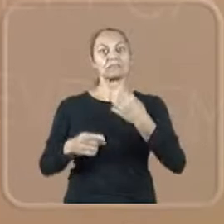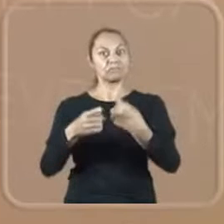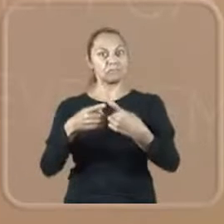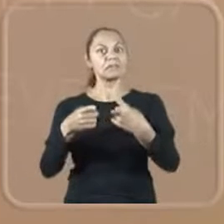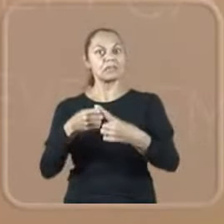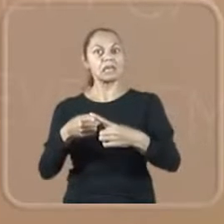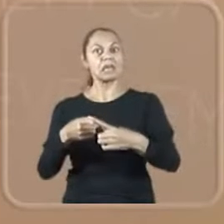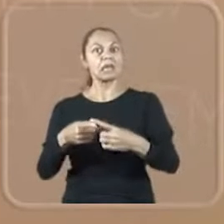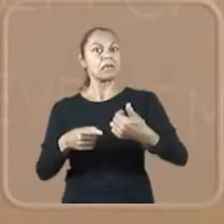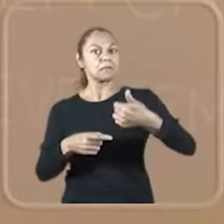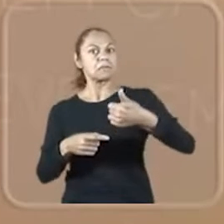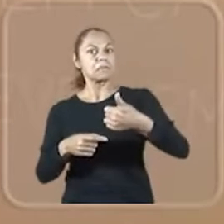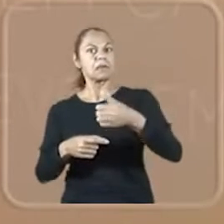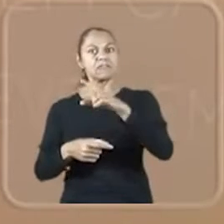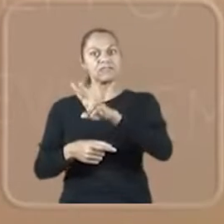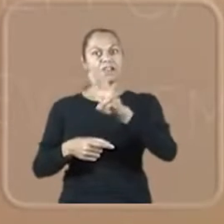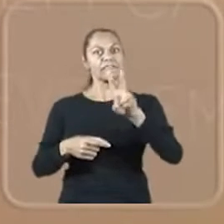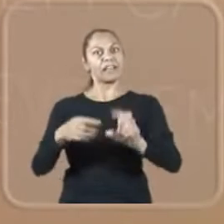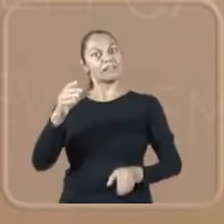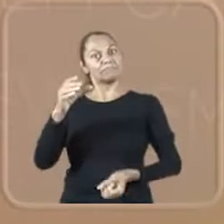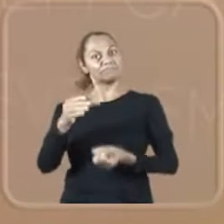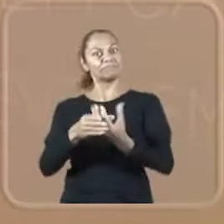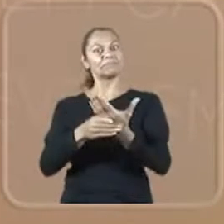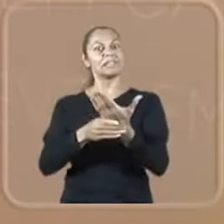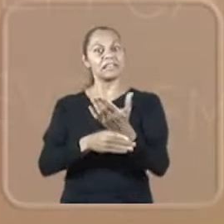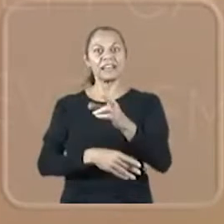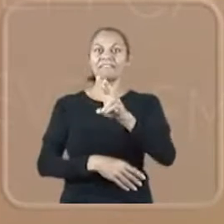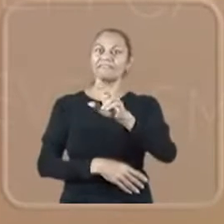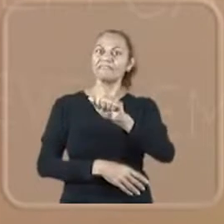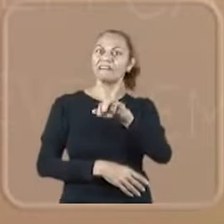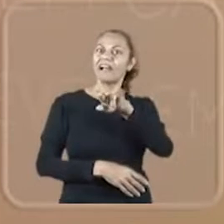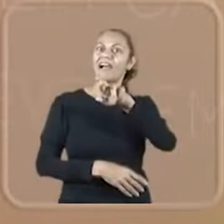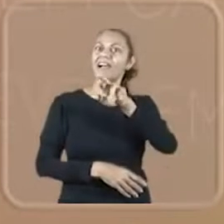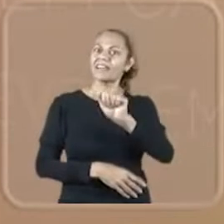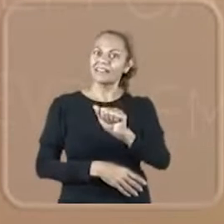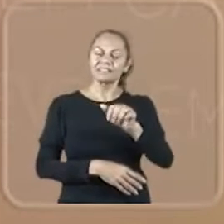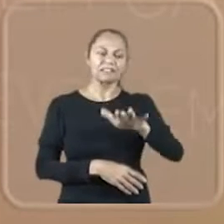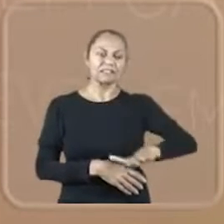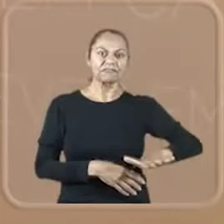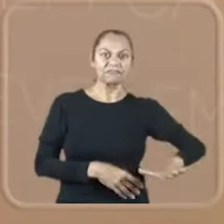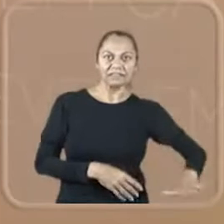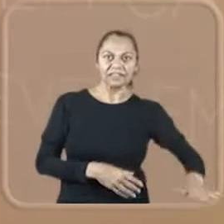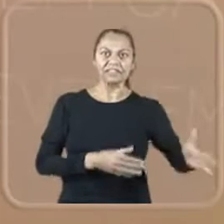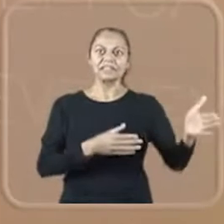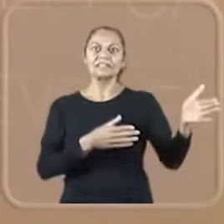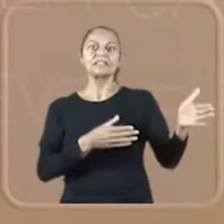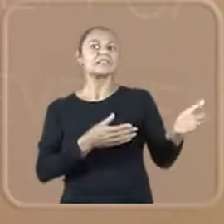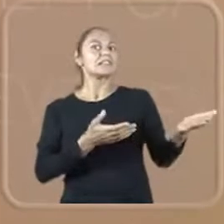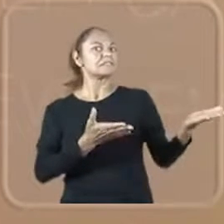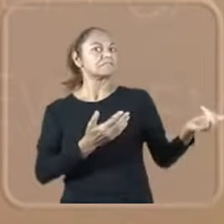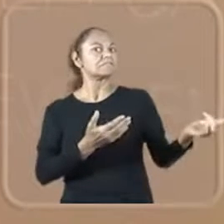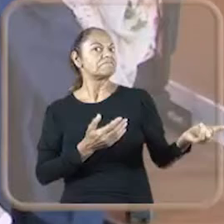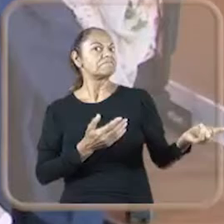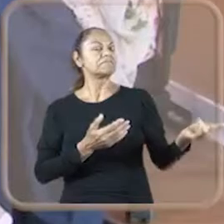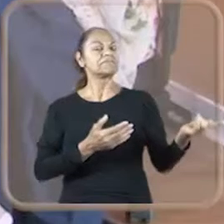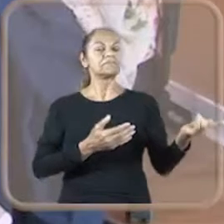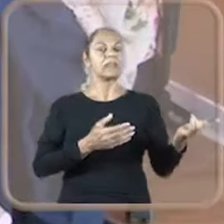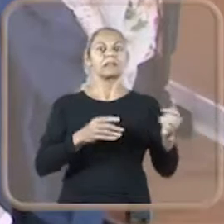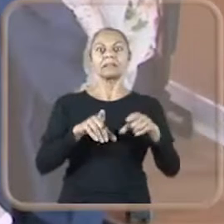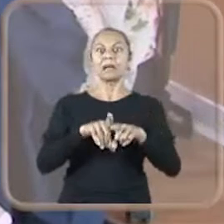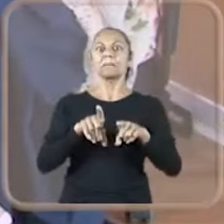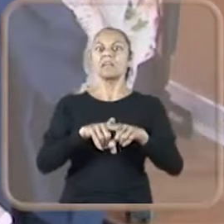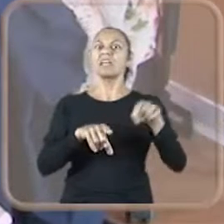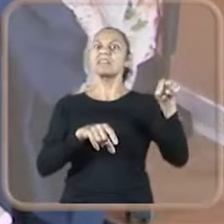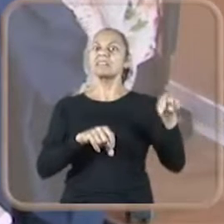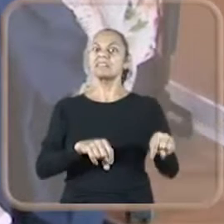ter sido um município pioneiro, foi iniciado na Vara da Infância e Juventude de Vila Velha, Cariacica foi um dos primeiros que aderiu, e aderiu